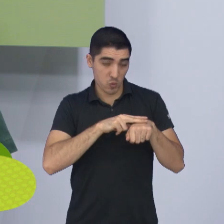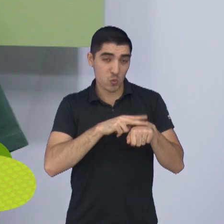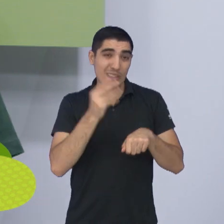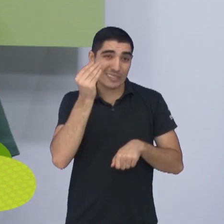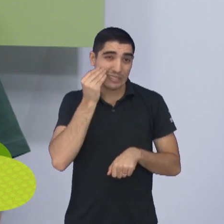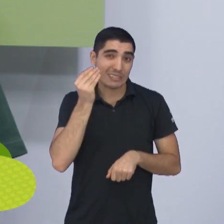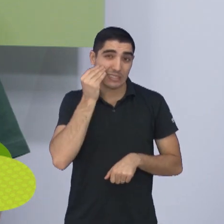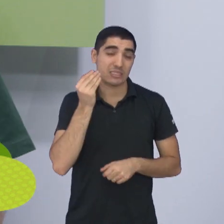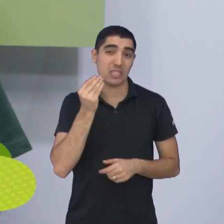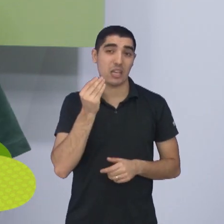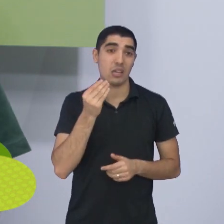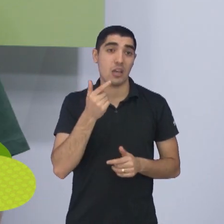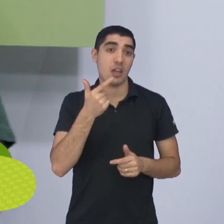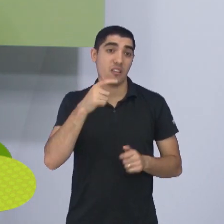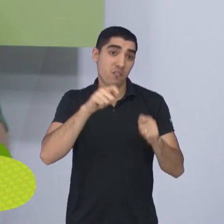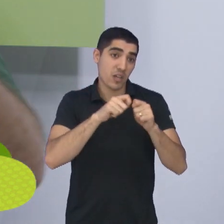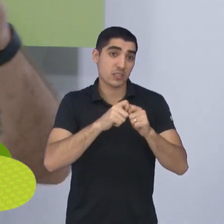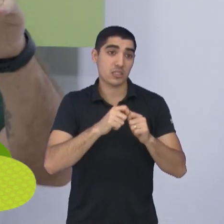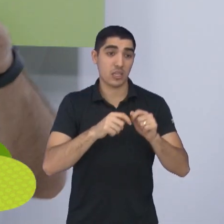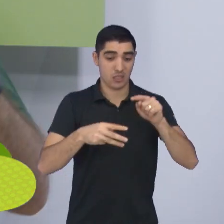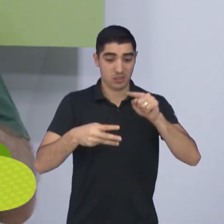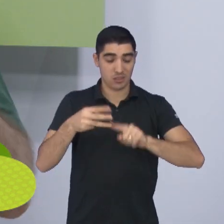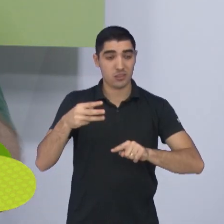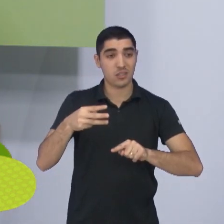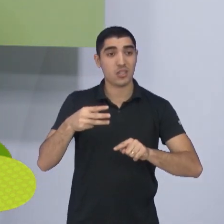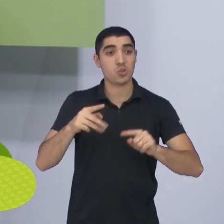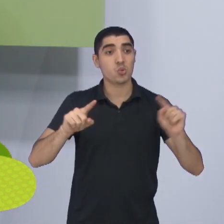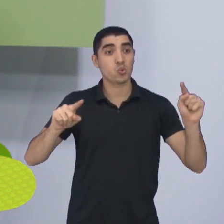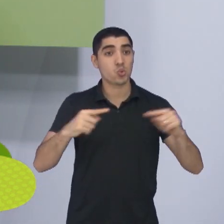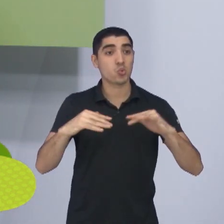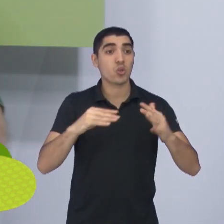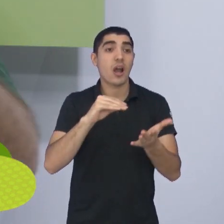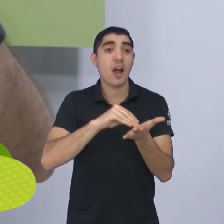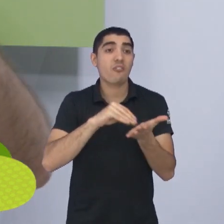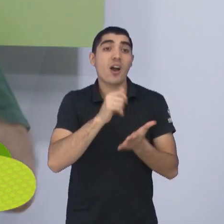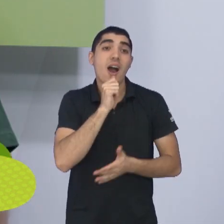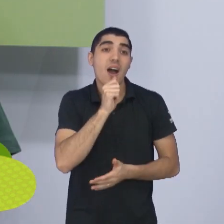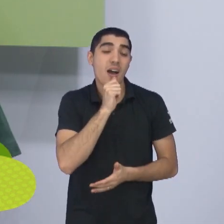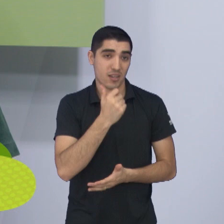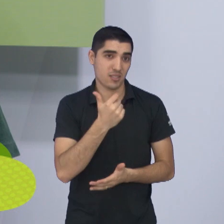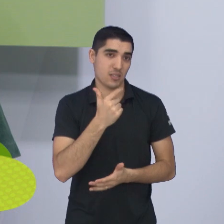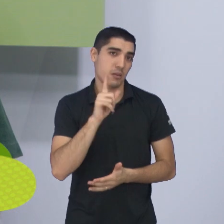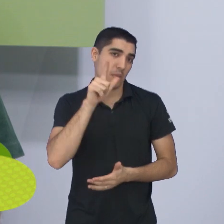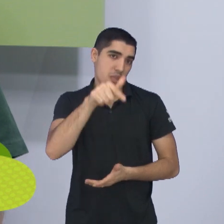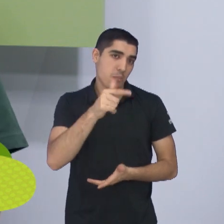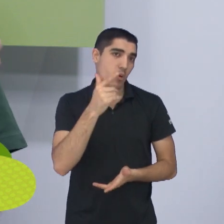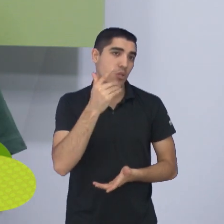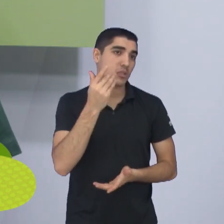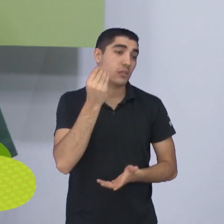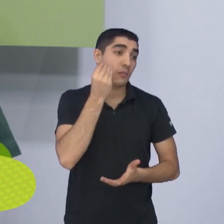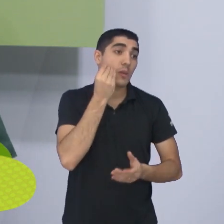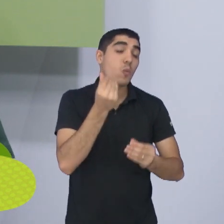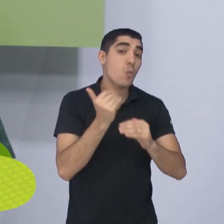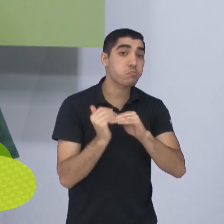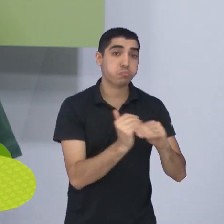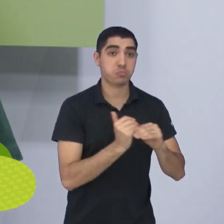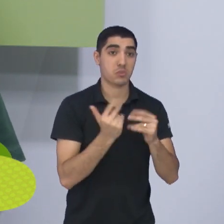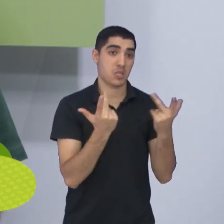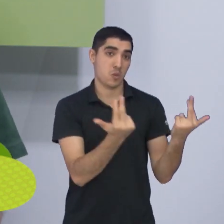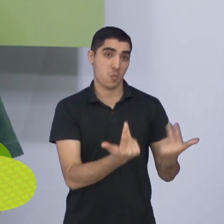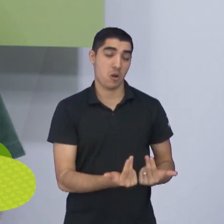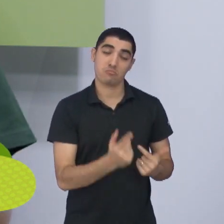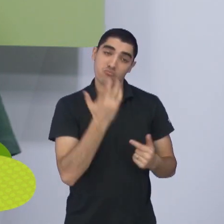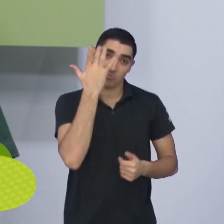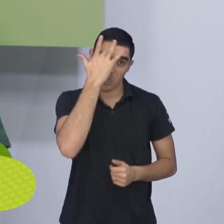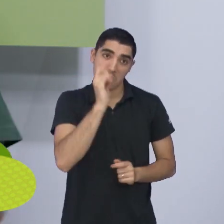do tempo e fazer esses 3 jogos para ficar todo mundo igual, para ir para a última rodada todos com jogos iguais. A gente não sabe o que vai acontecer,